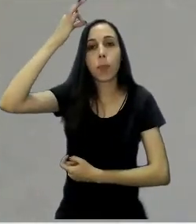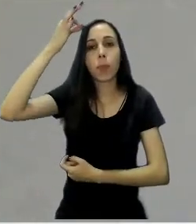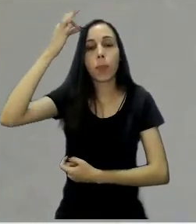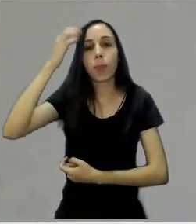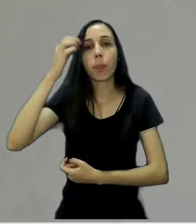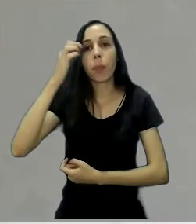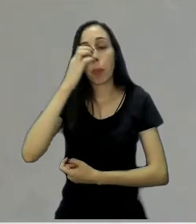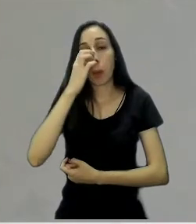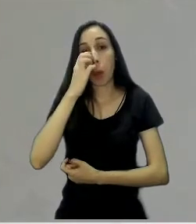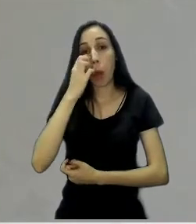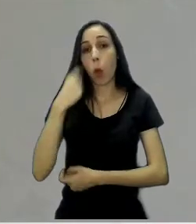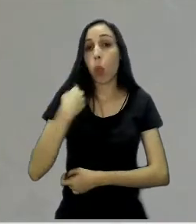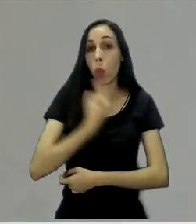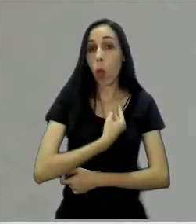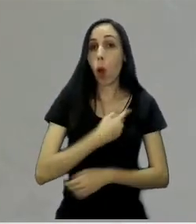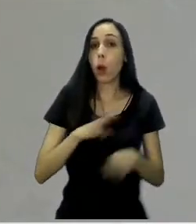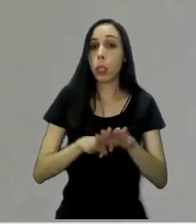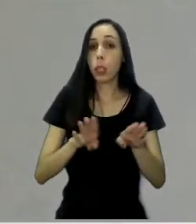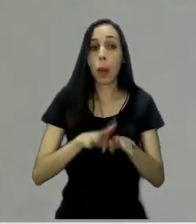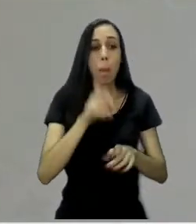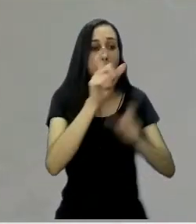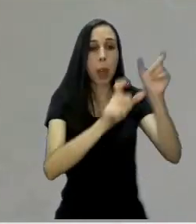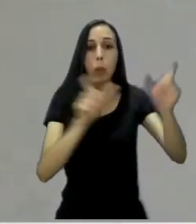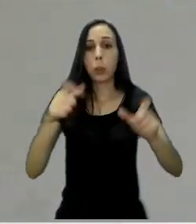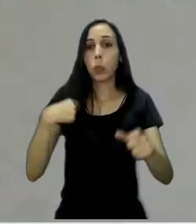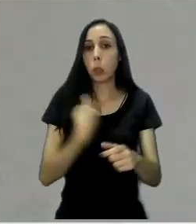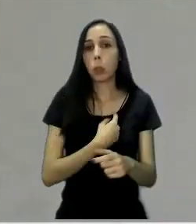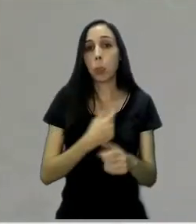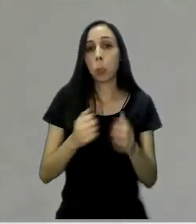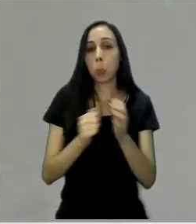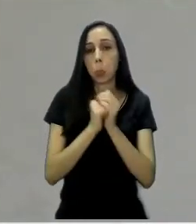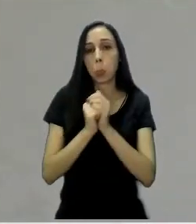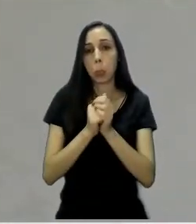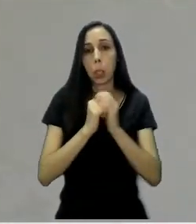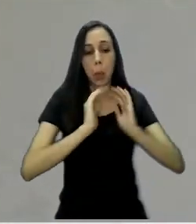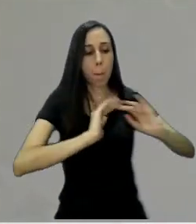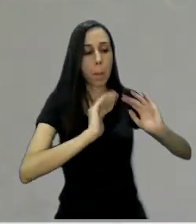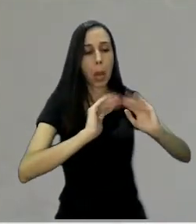acontece a nós e àqueles por quem nós oramos.